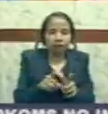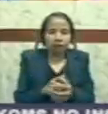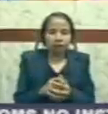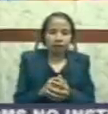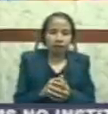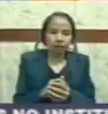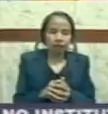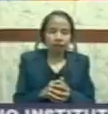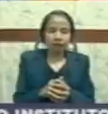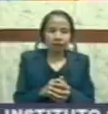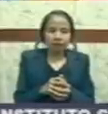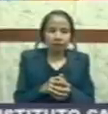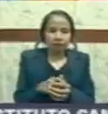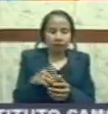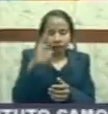Também é orçada,